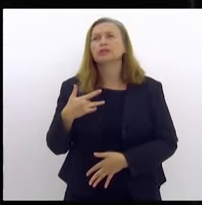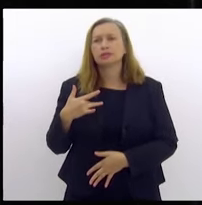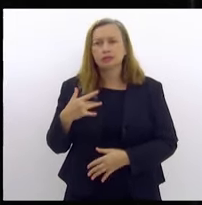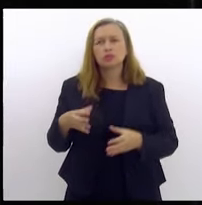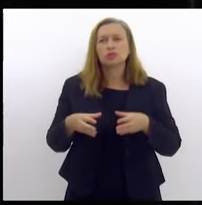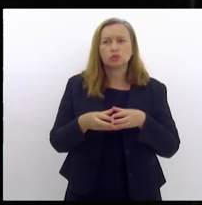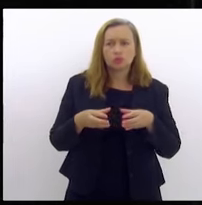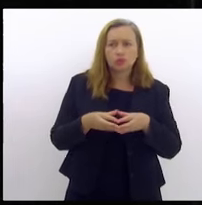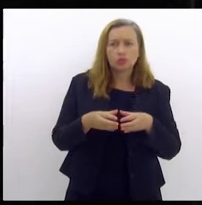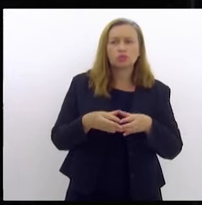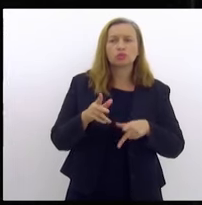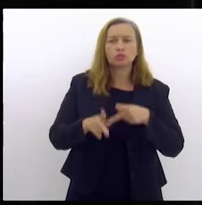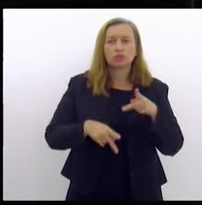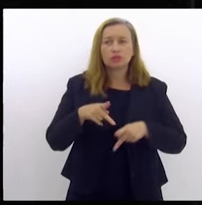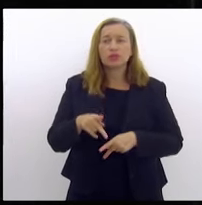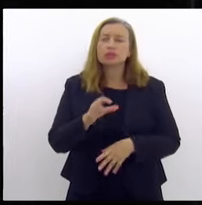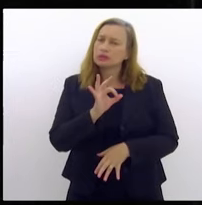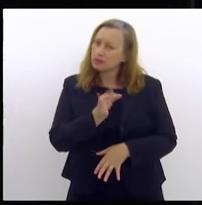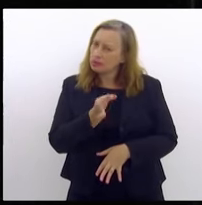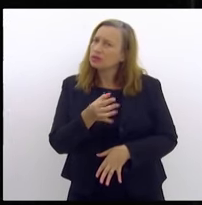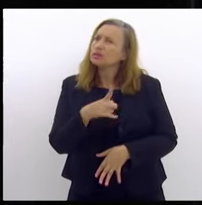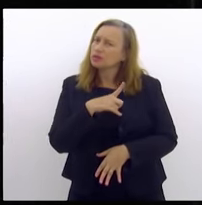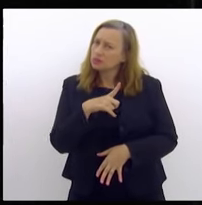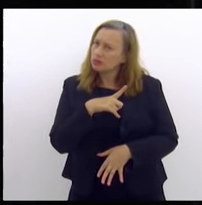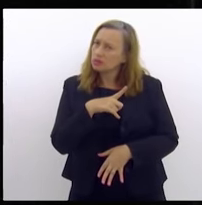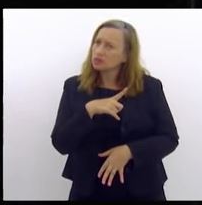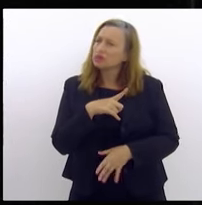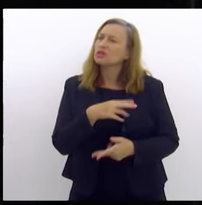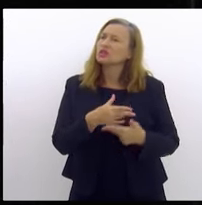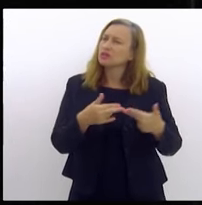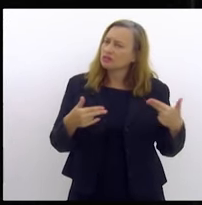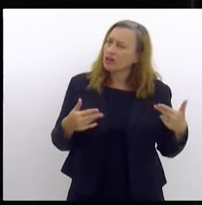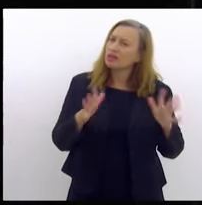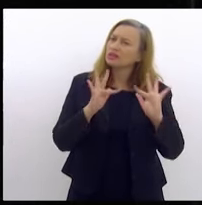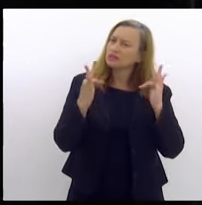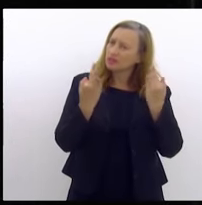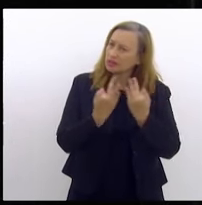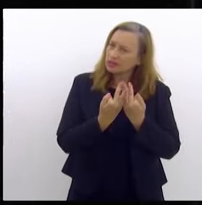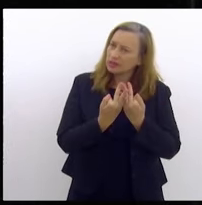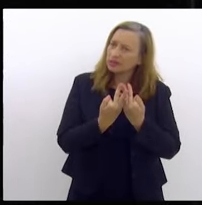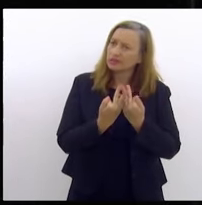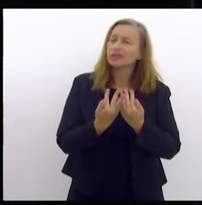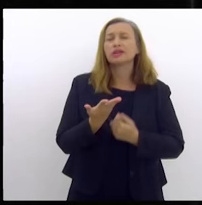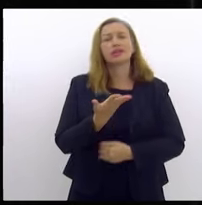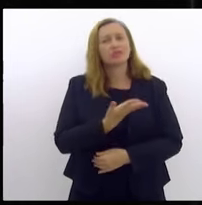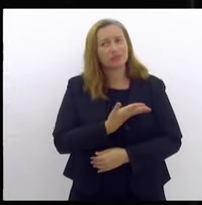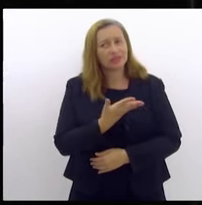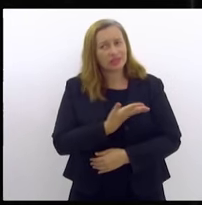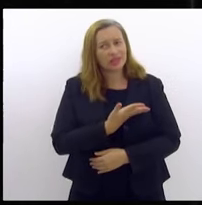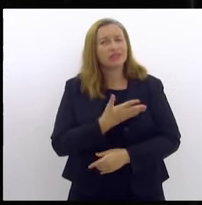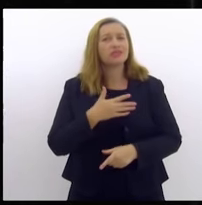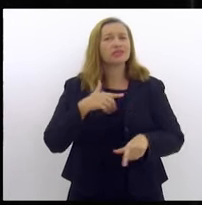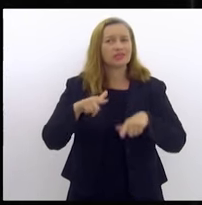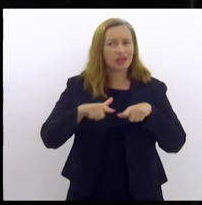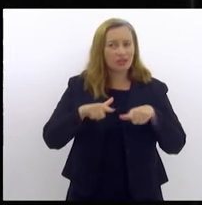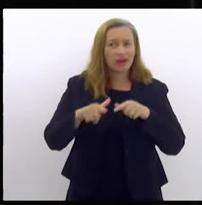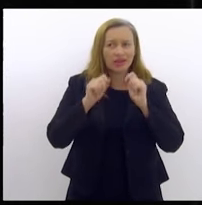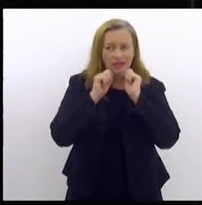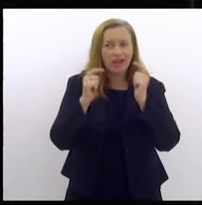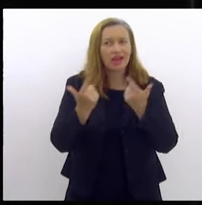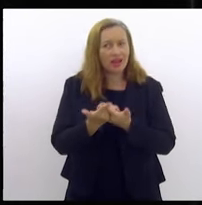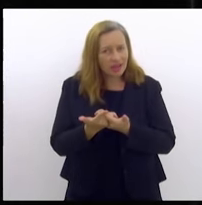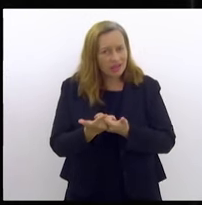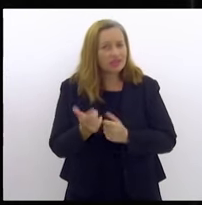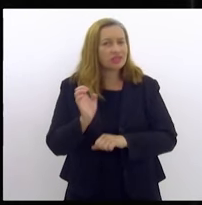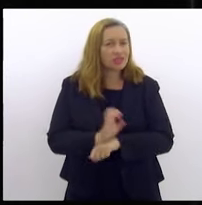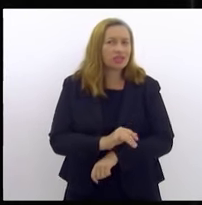das populações. E eu tenho certeza que tem muitos familiares de colegas que atuam aqui na Assembleia Legislativa